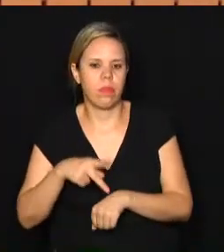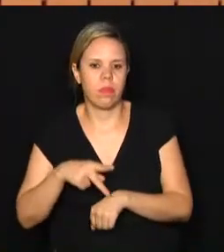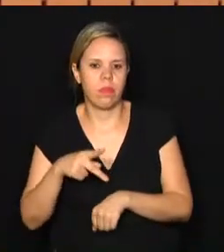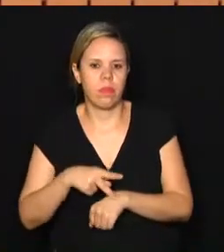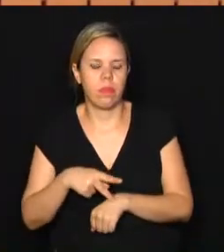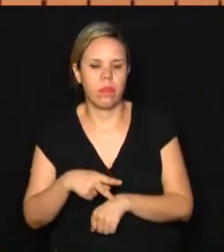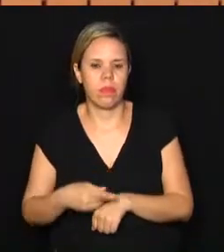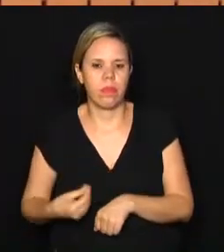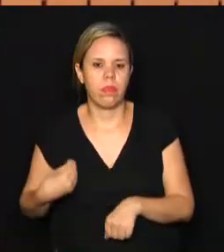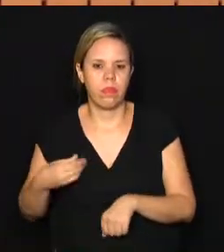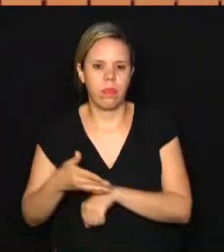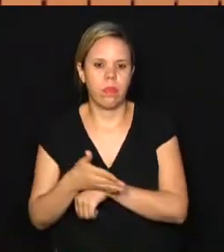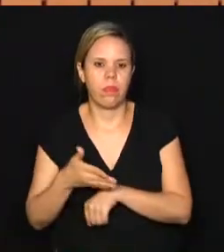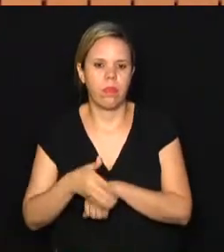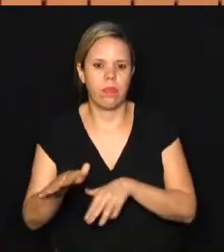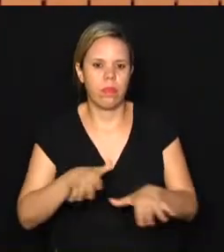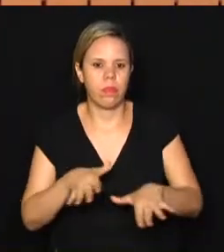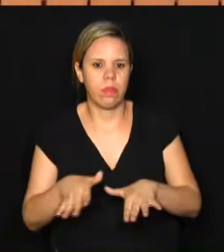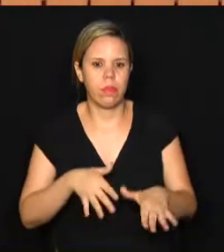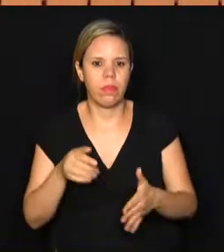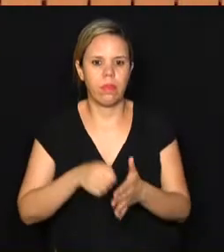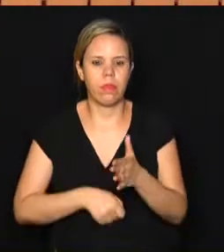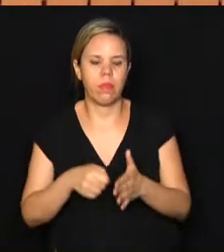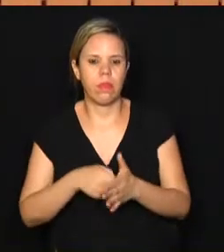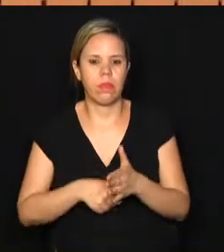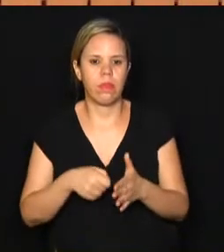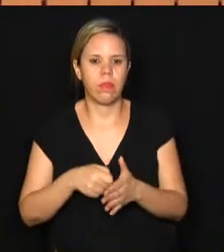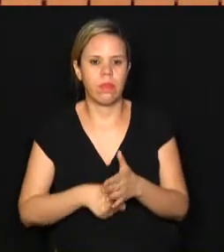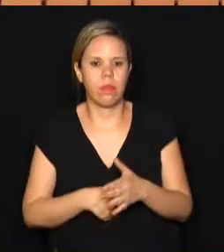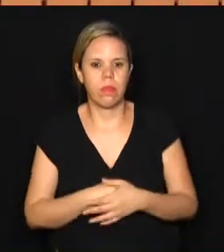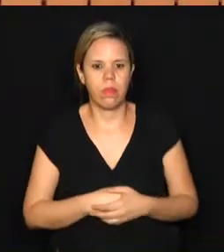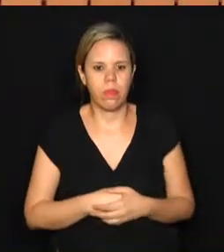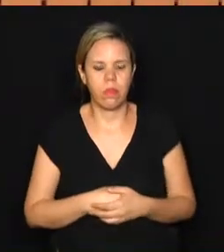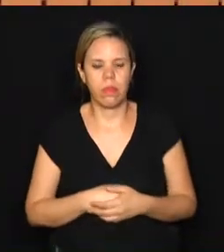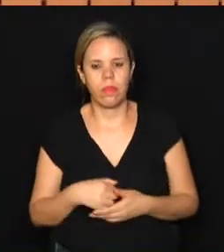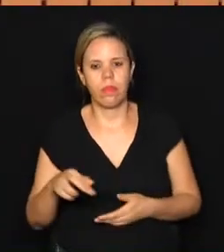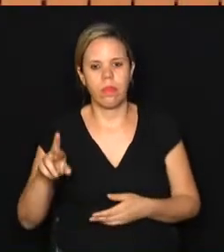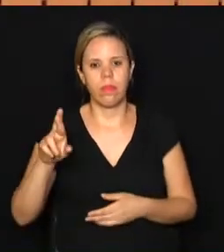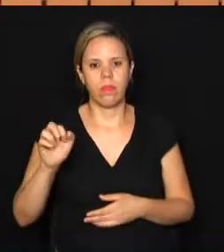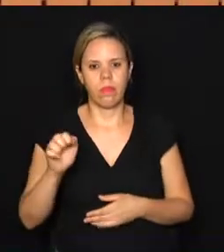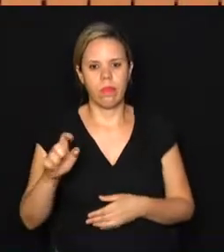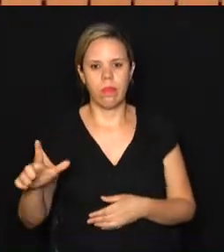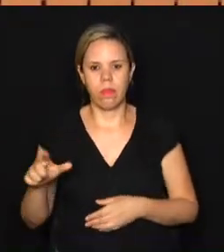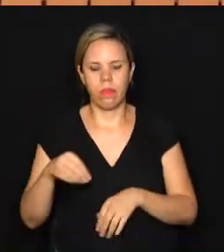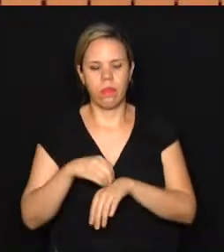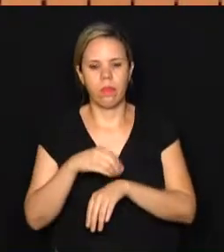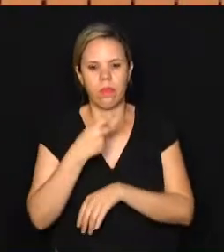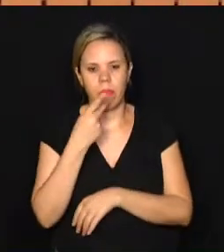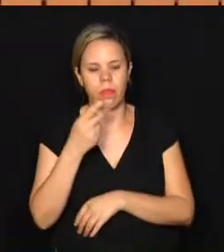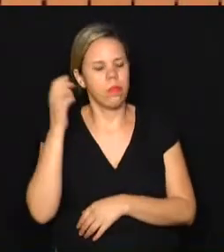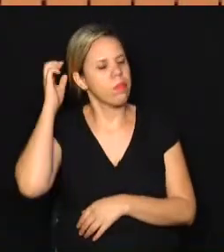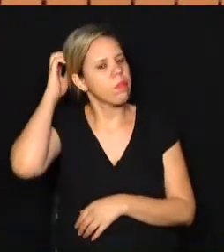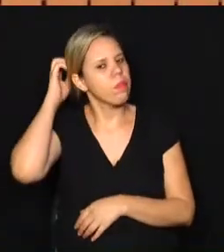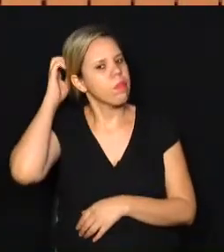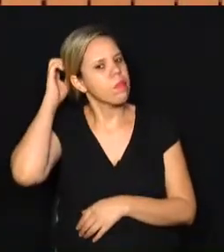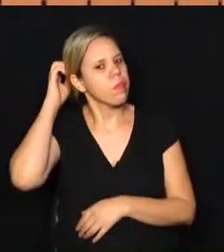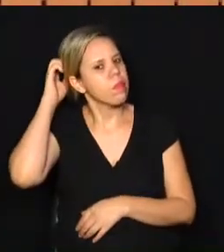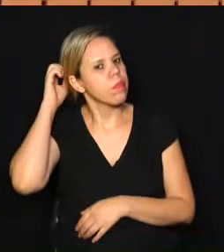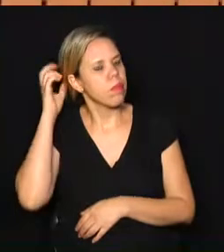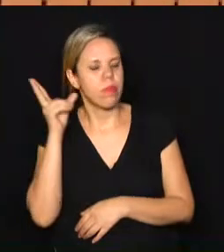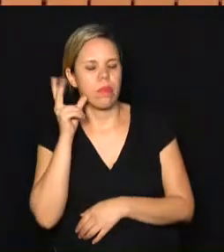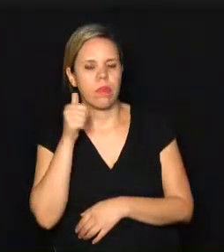está participando do movimento de luta. Rafael, você está com a palavra. Ok, estão me ouvindo